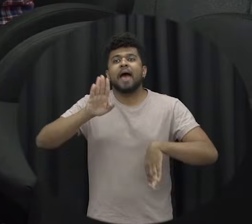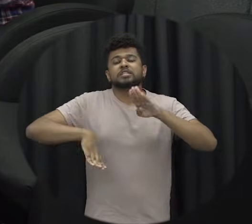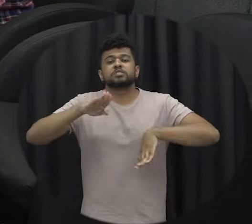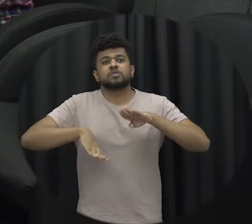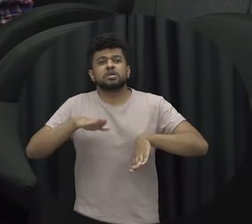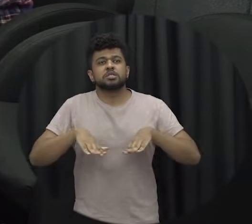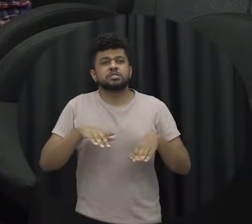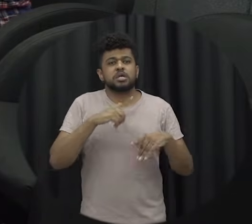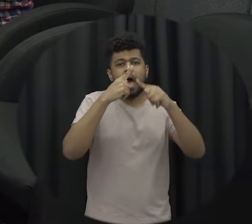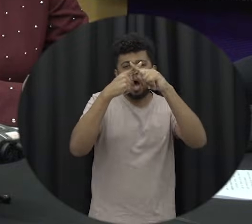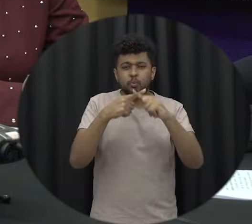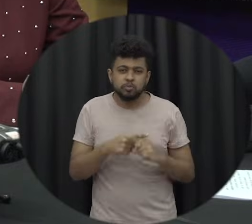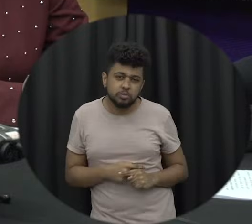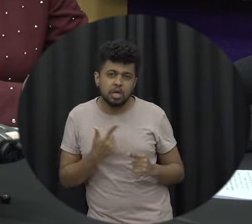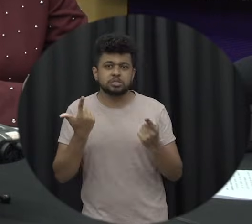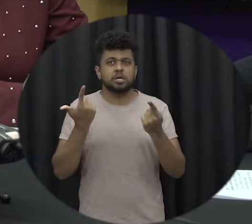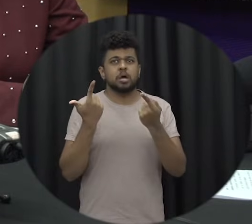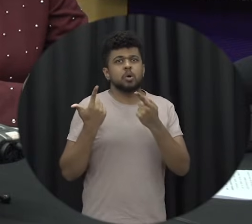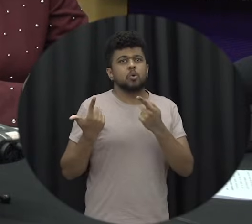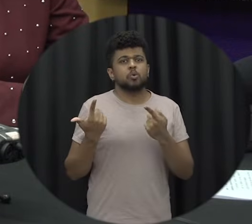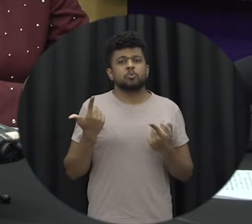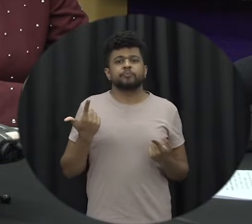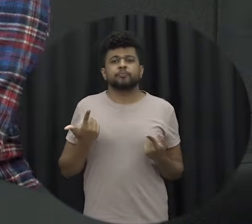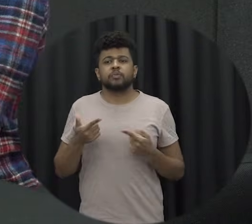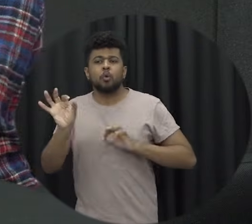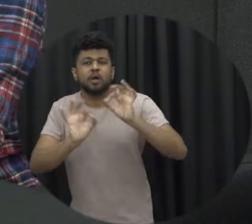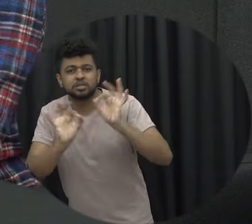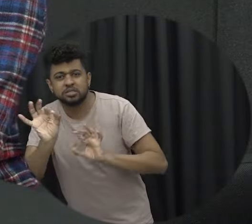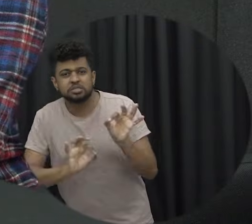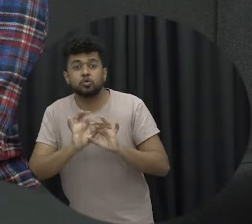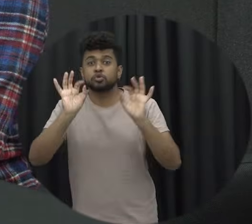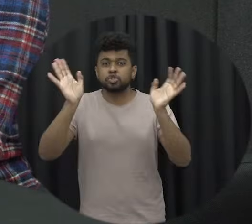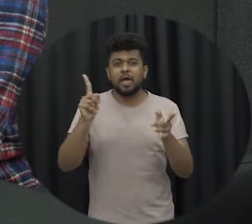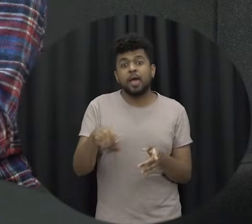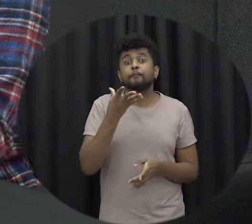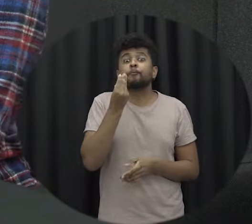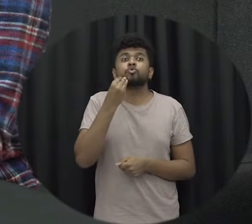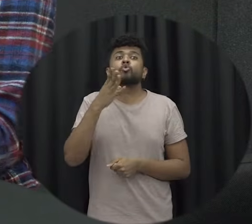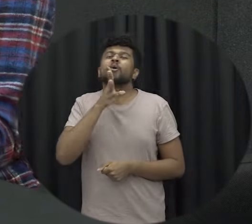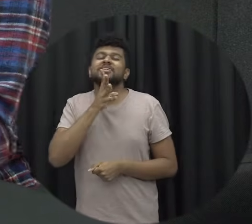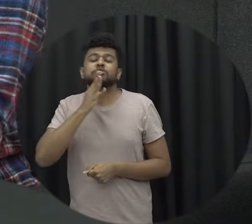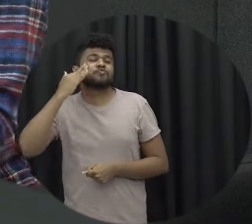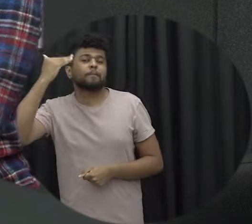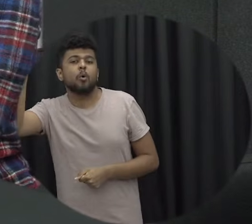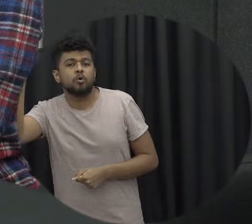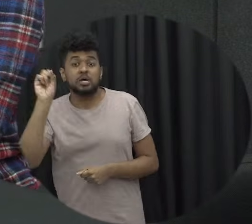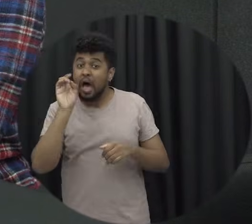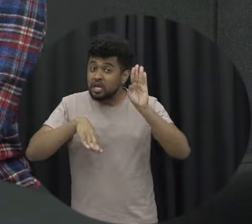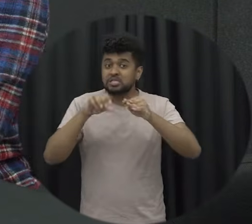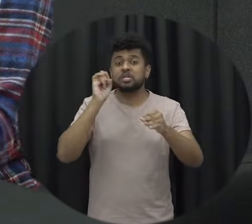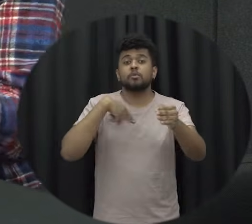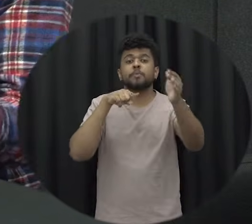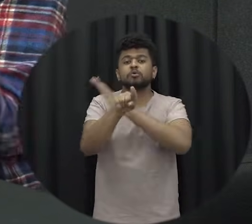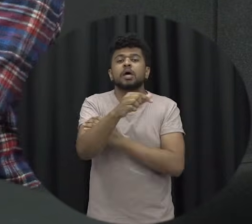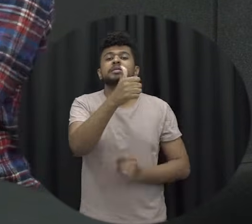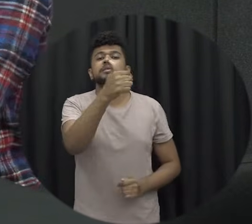determinadas organizações já são muito conhecidas, né? Talvez se eu perguntasse para vocês quanto é 17 vezes 5, a gente fosse ficar pensando bastante